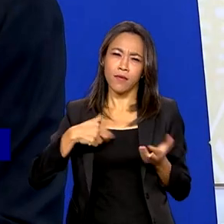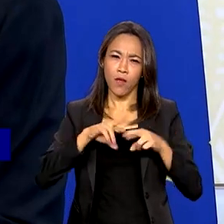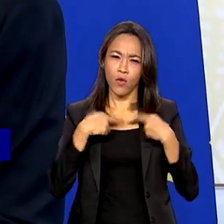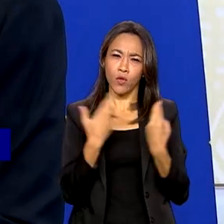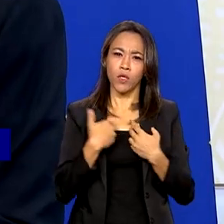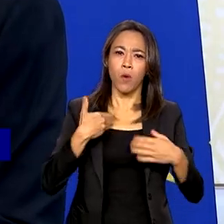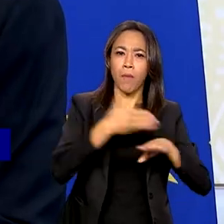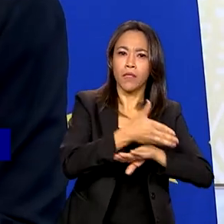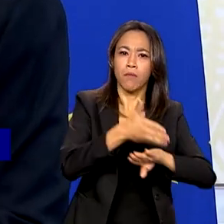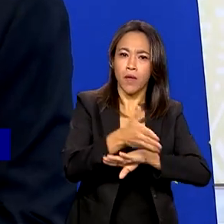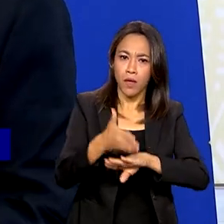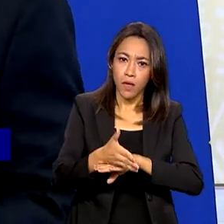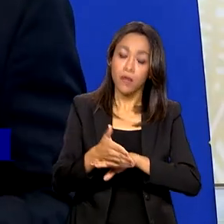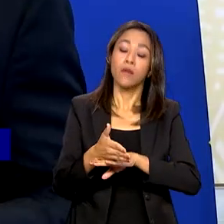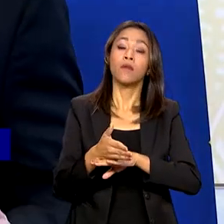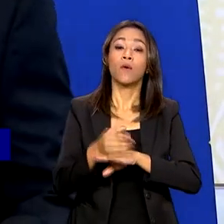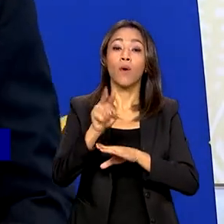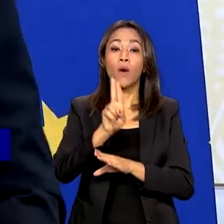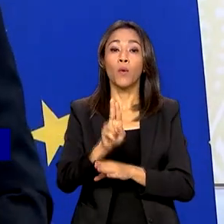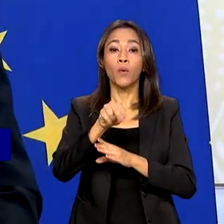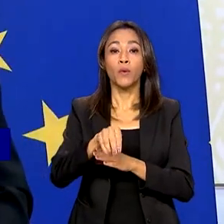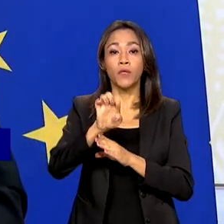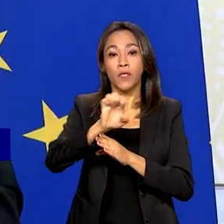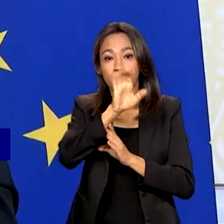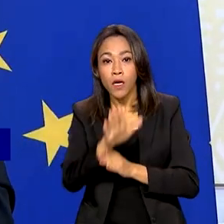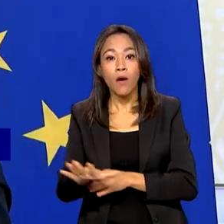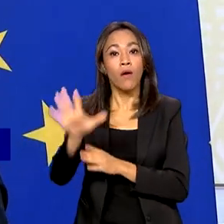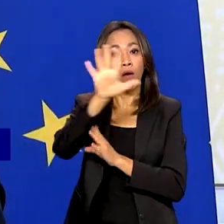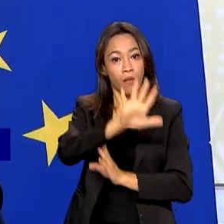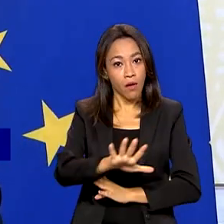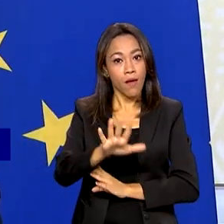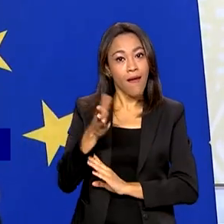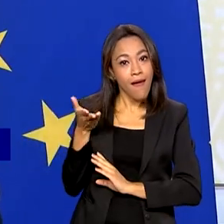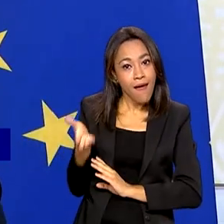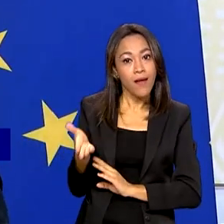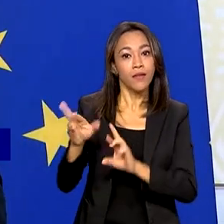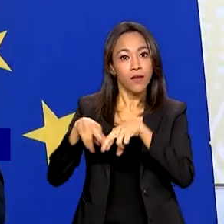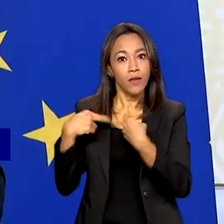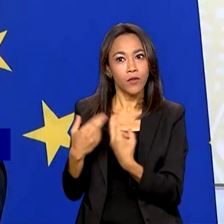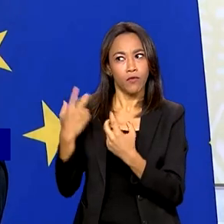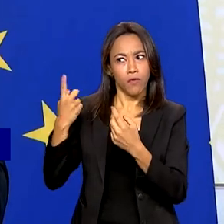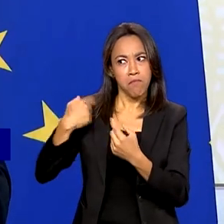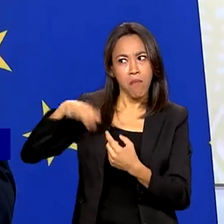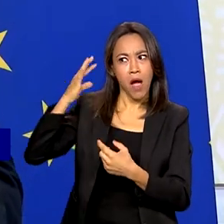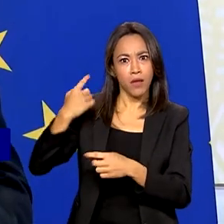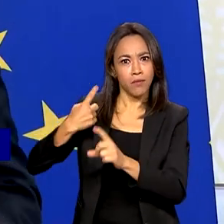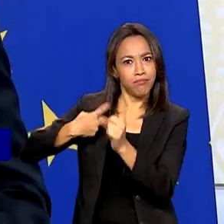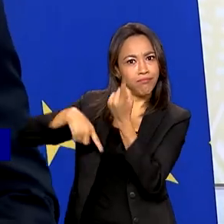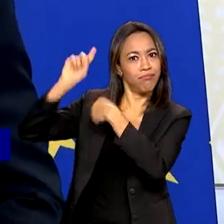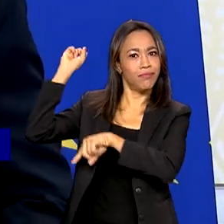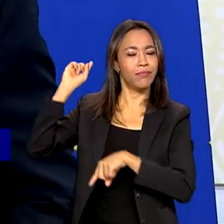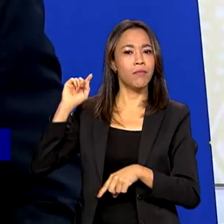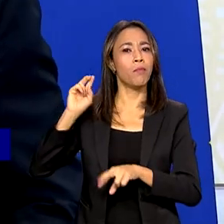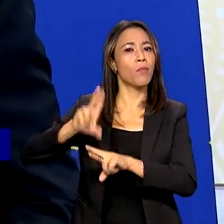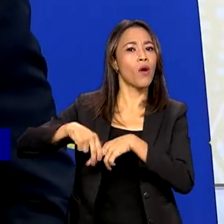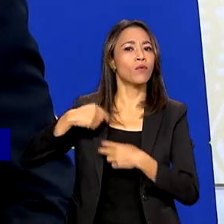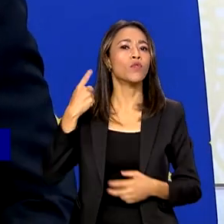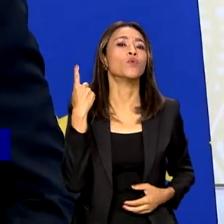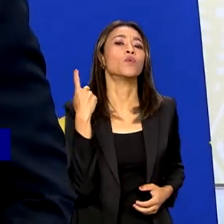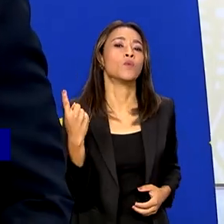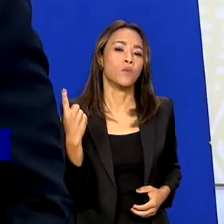com a União Europeia, essa foi a reunião mais exitosa de todas elas, por uma razão.